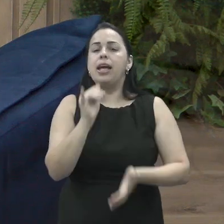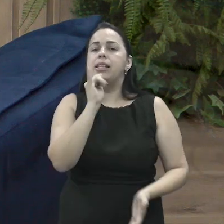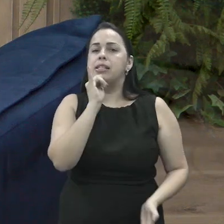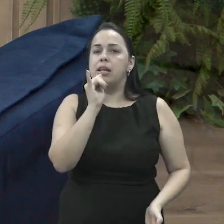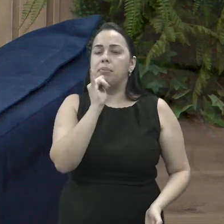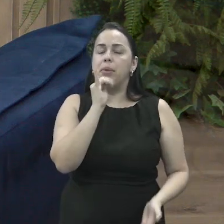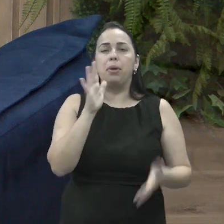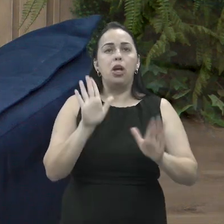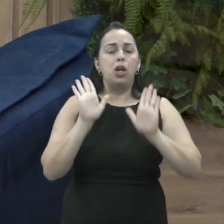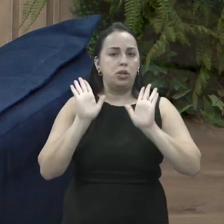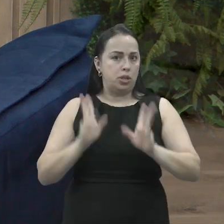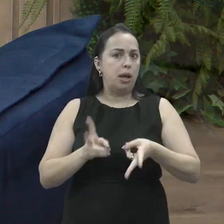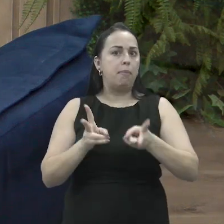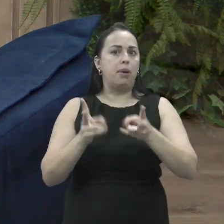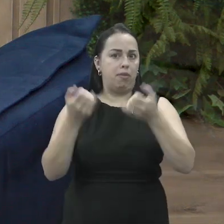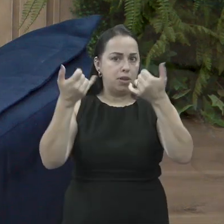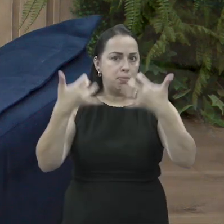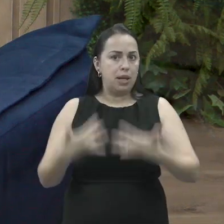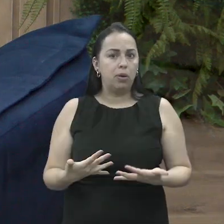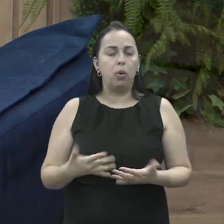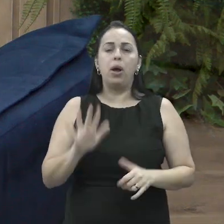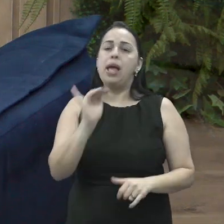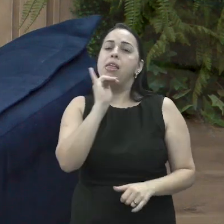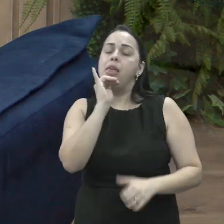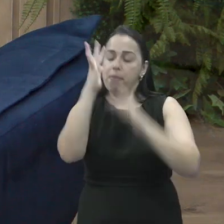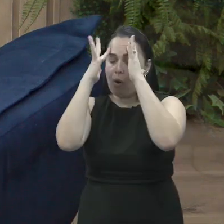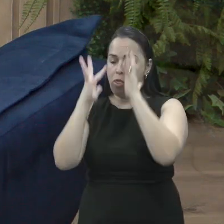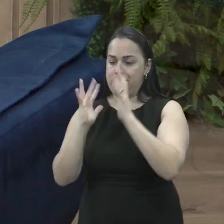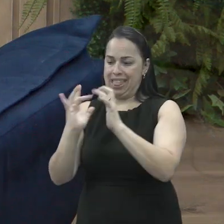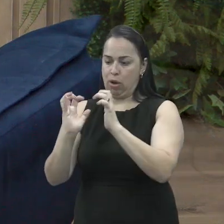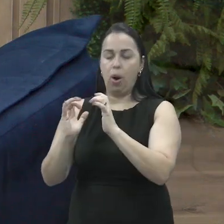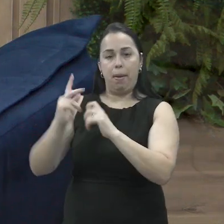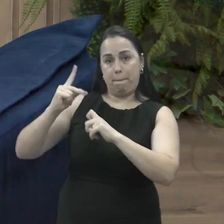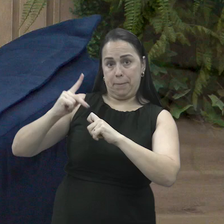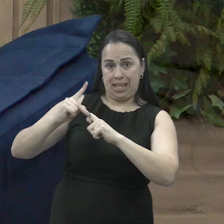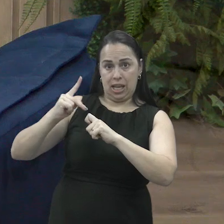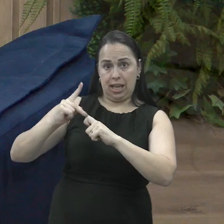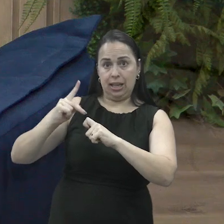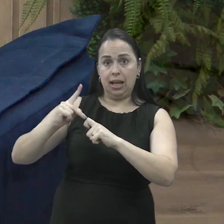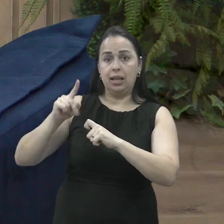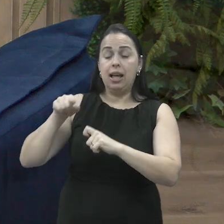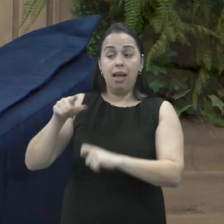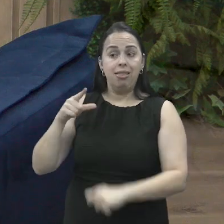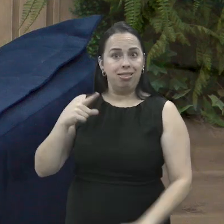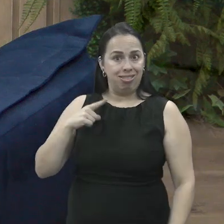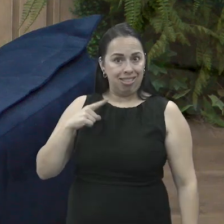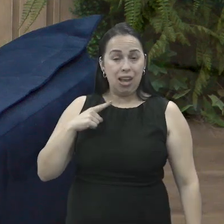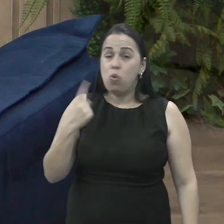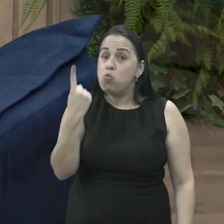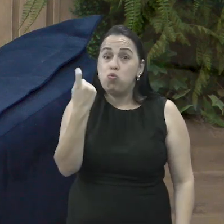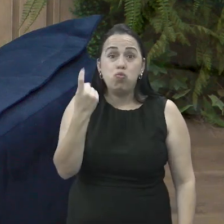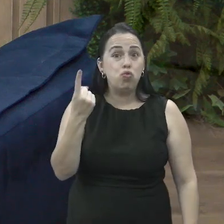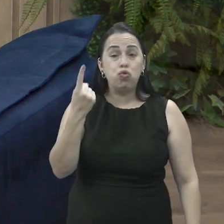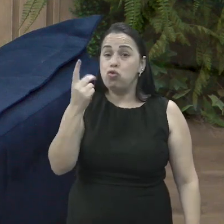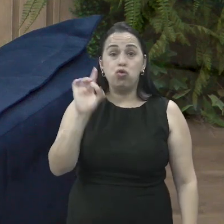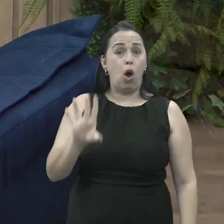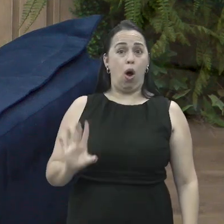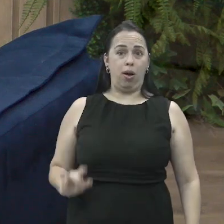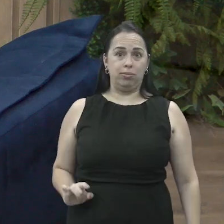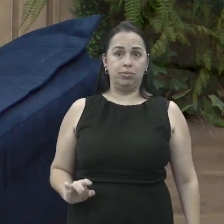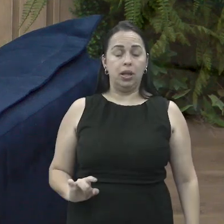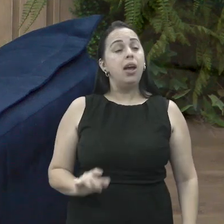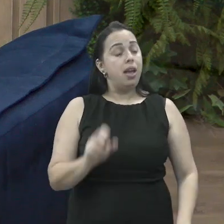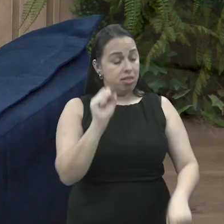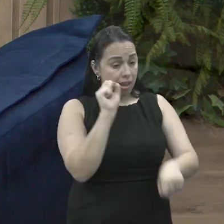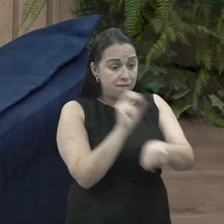né? Eu falo aqui, eu cito do neuropediatra, né? O neuropediatra, nós temos um para a